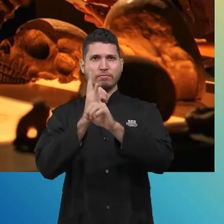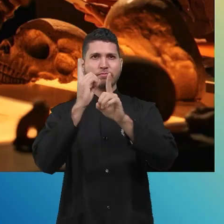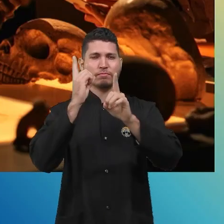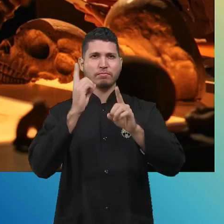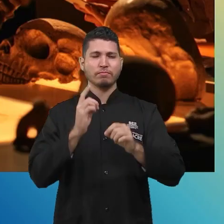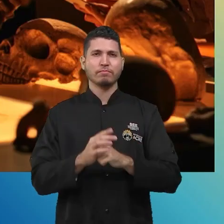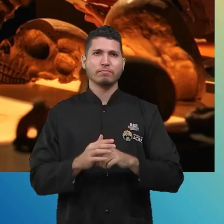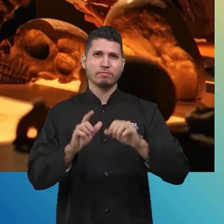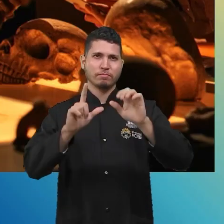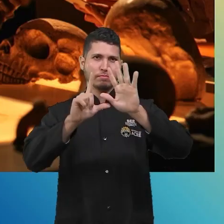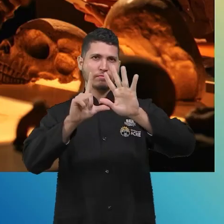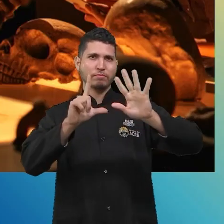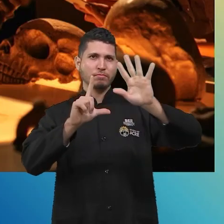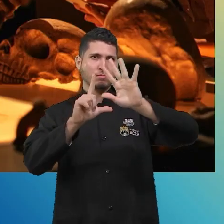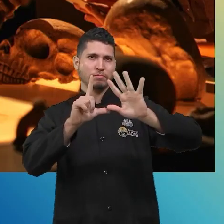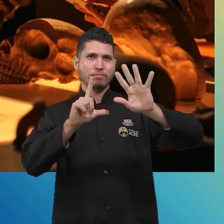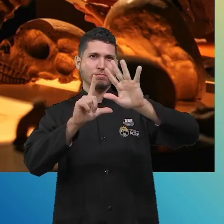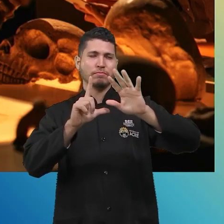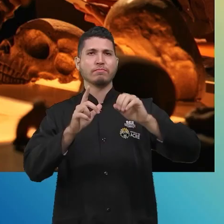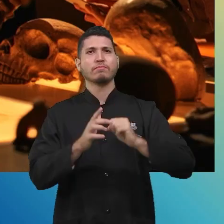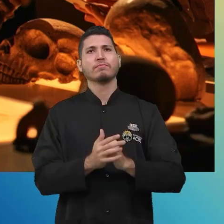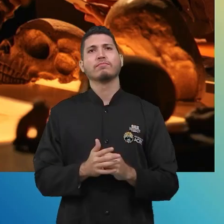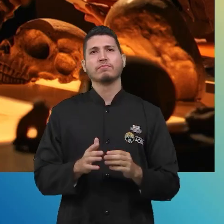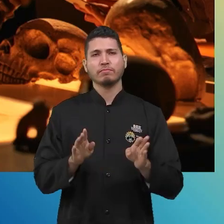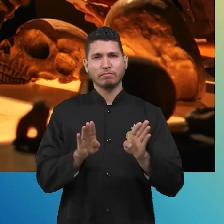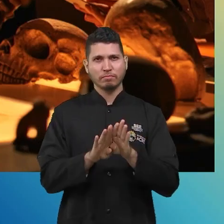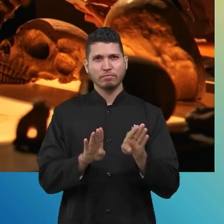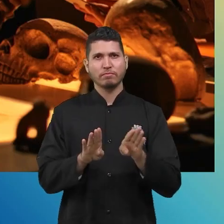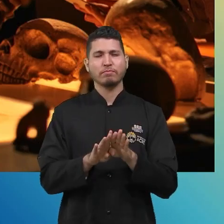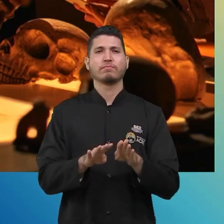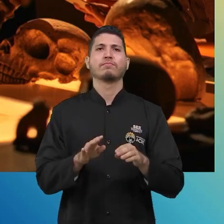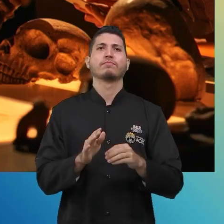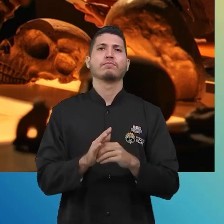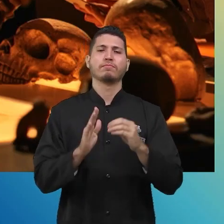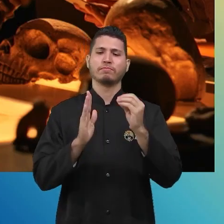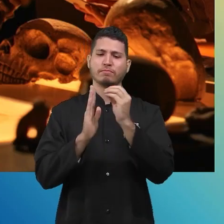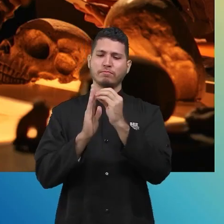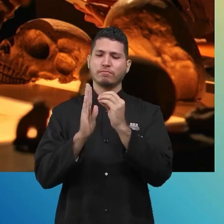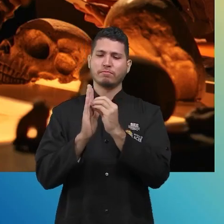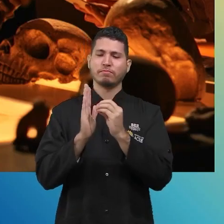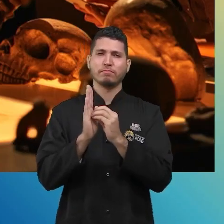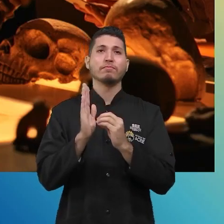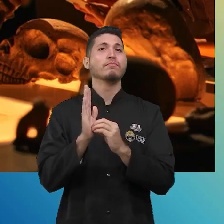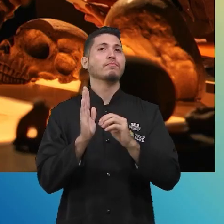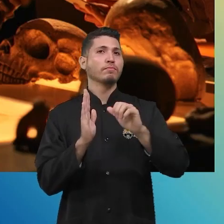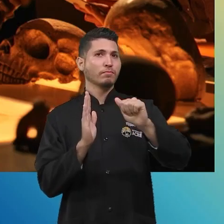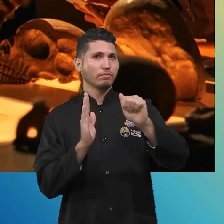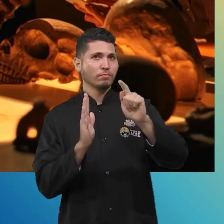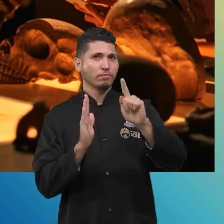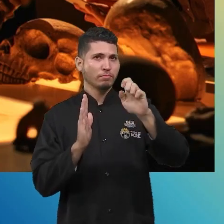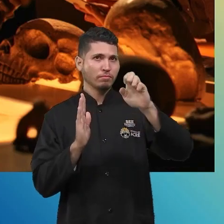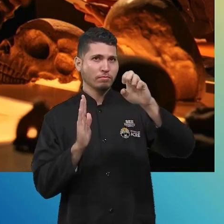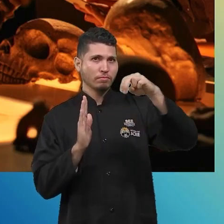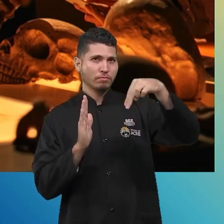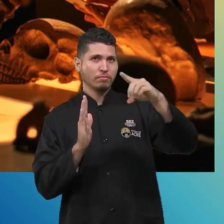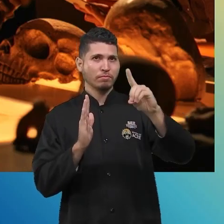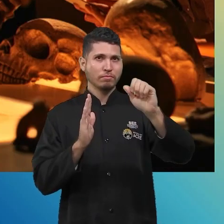encontram essas plataformas, tem um agendamento lá de exposições. E aí você pode